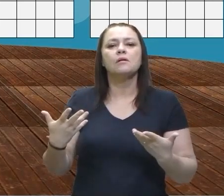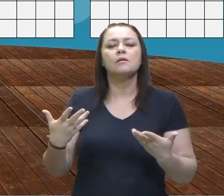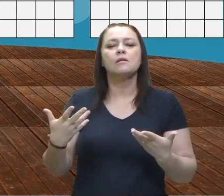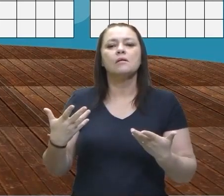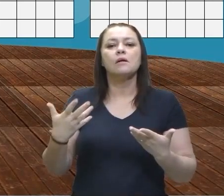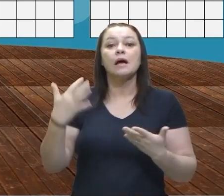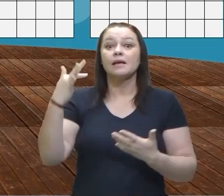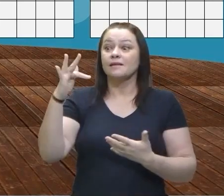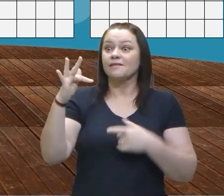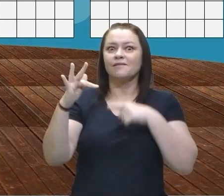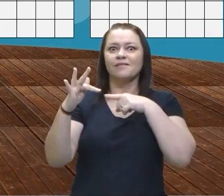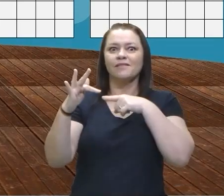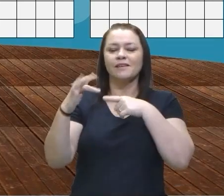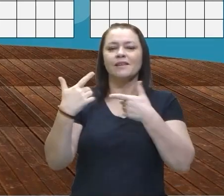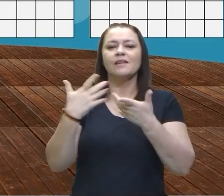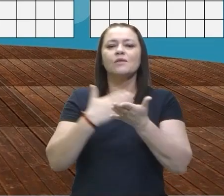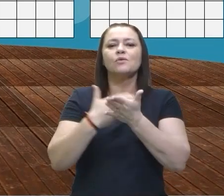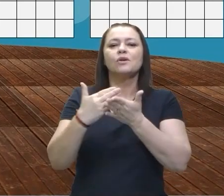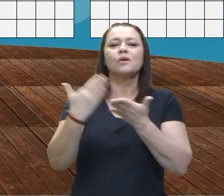começa nossas aulas?